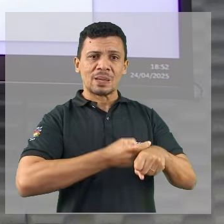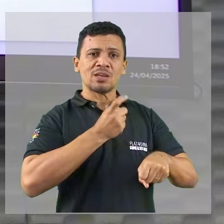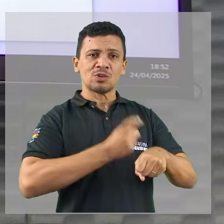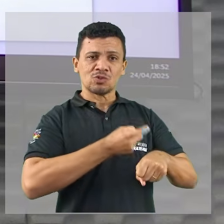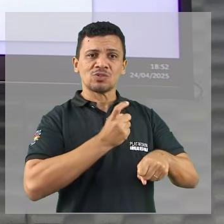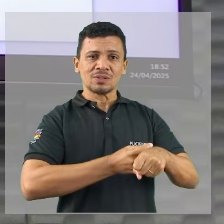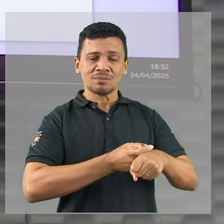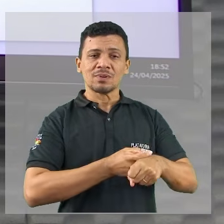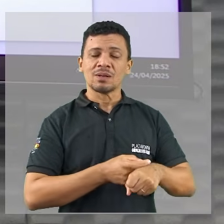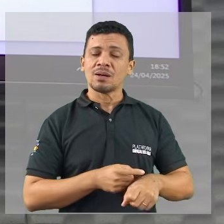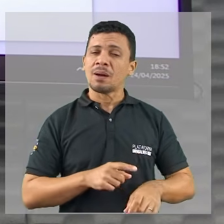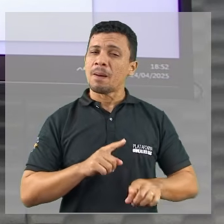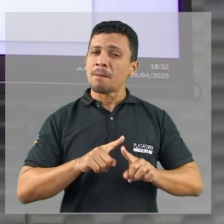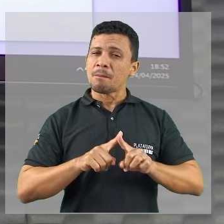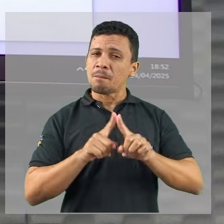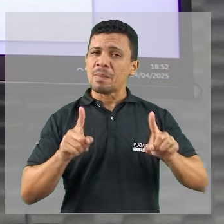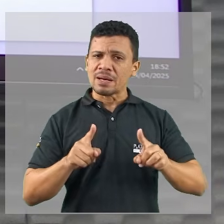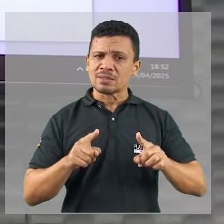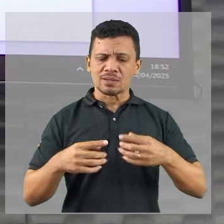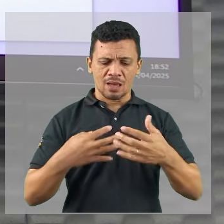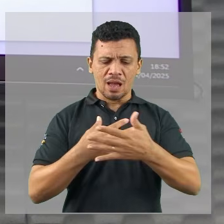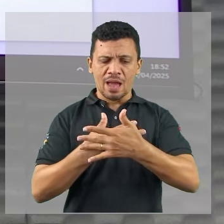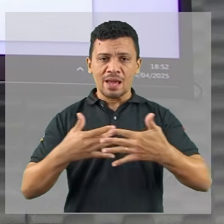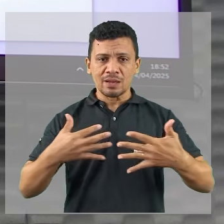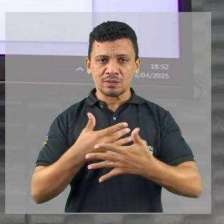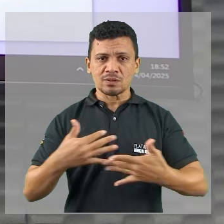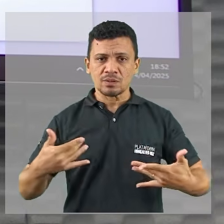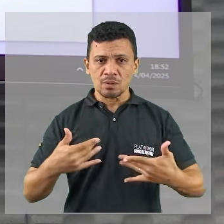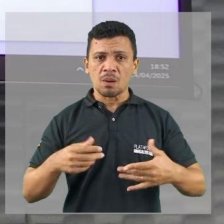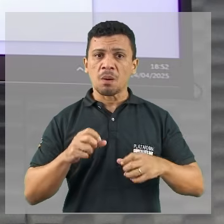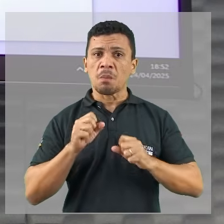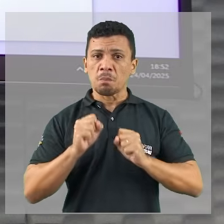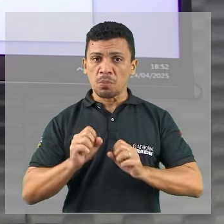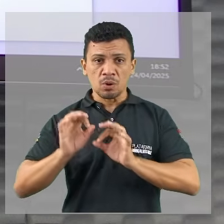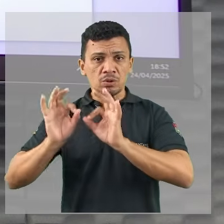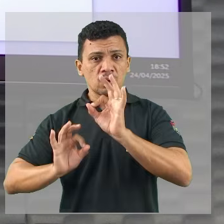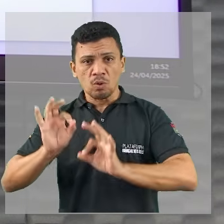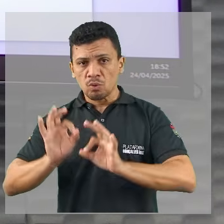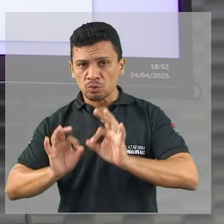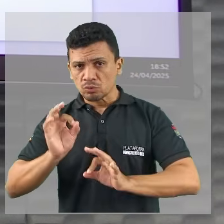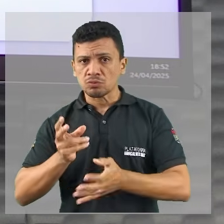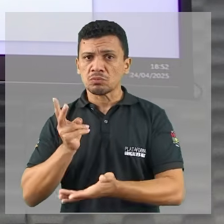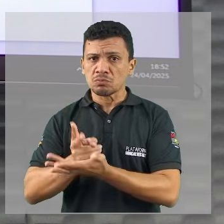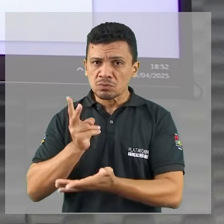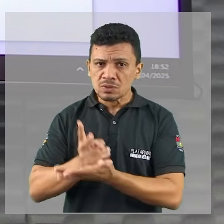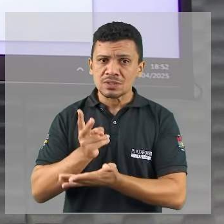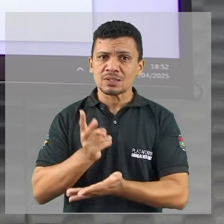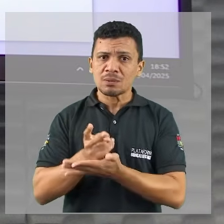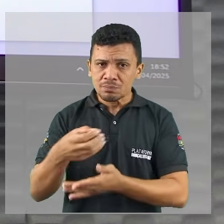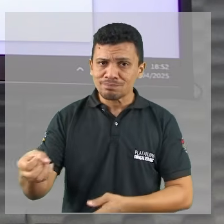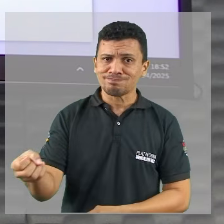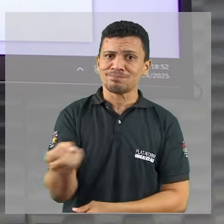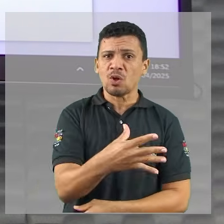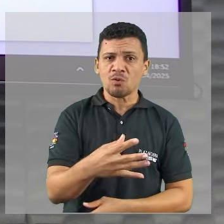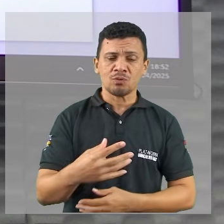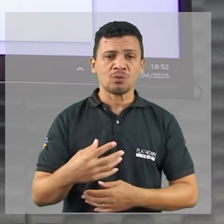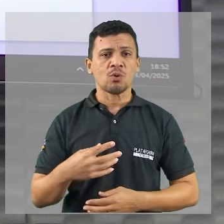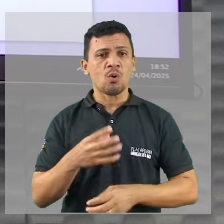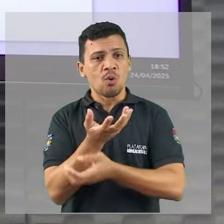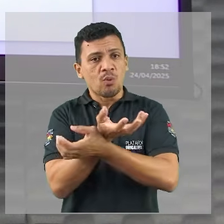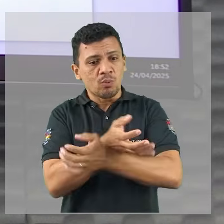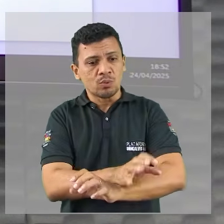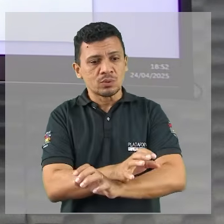tá? Mas ele é um tecido que ele se reconstrói constantemente, tá? Então sempre tem